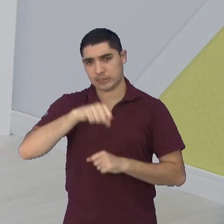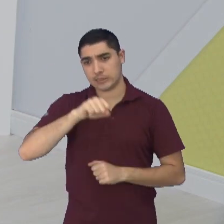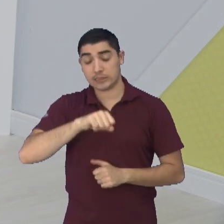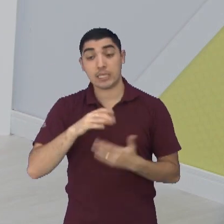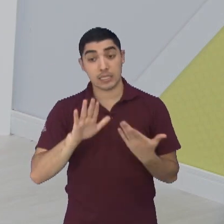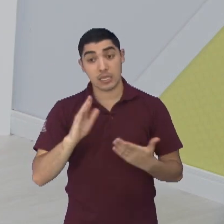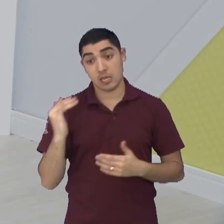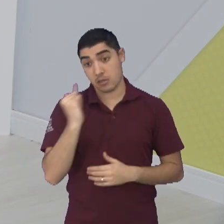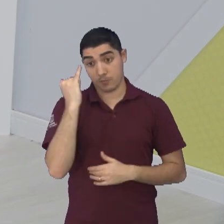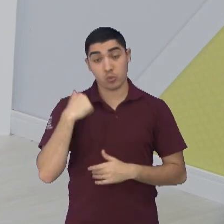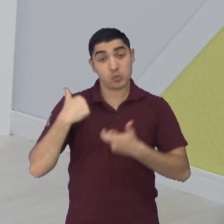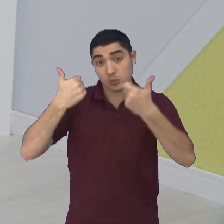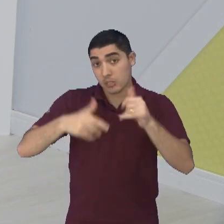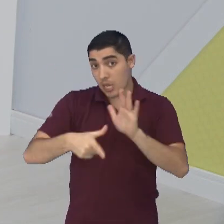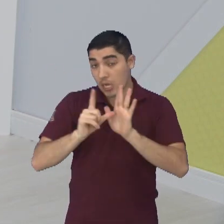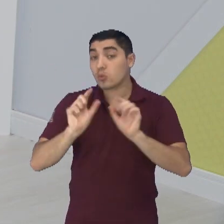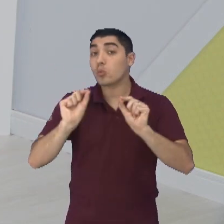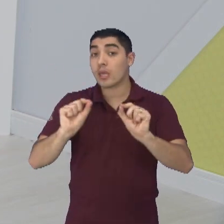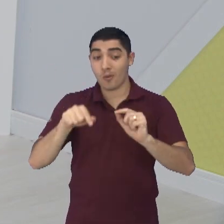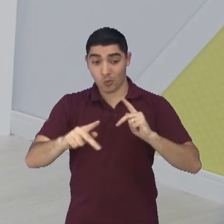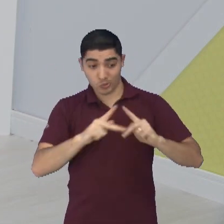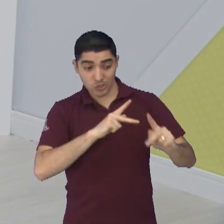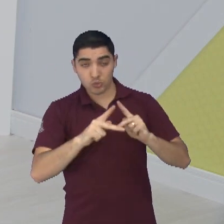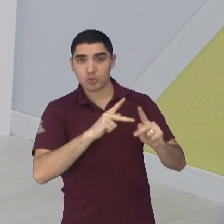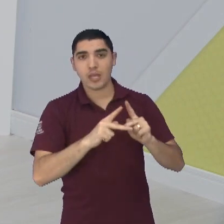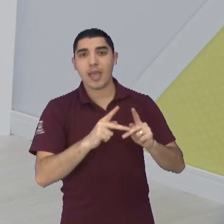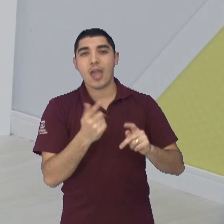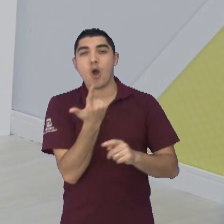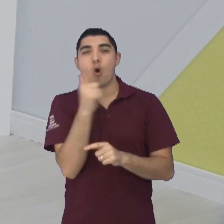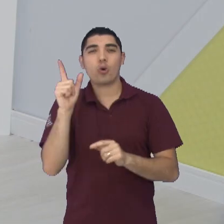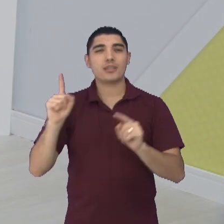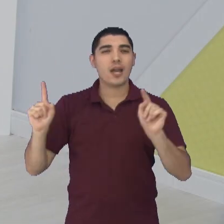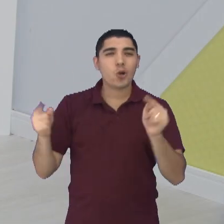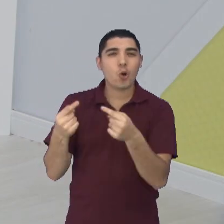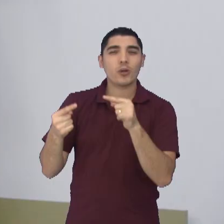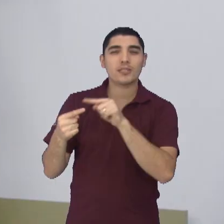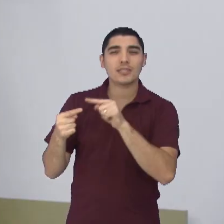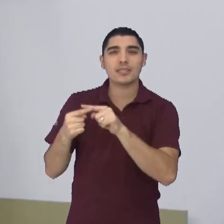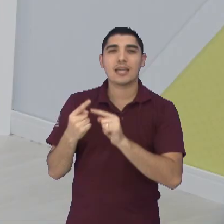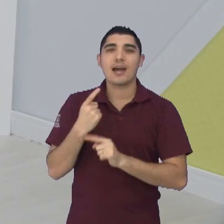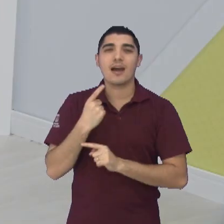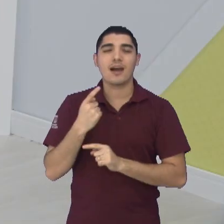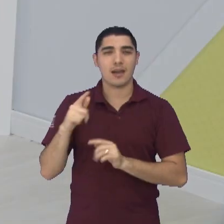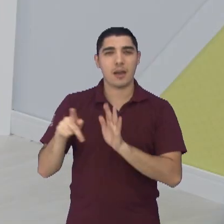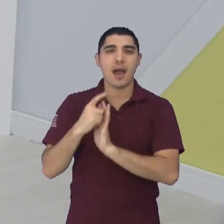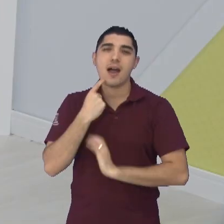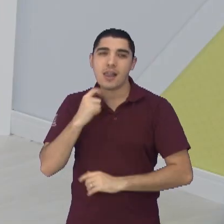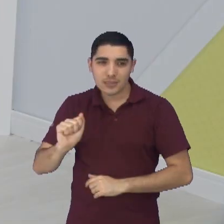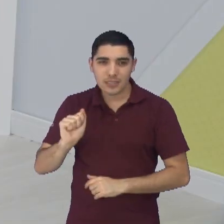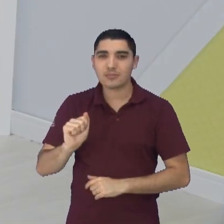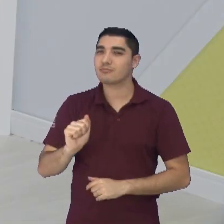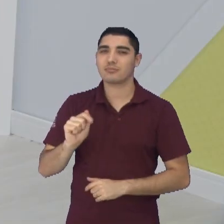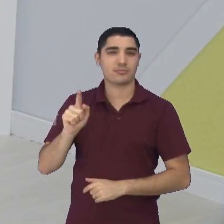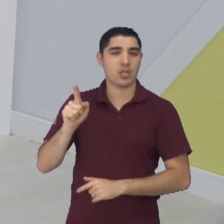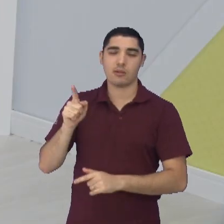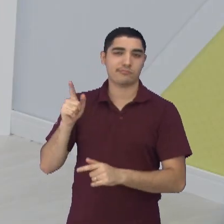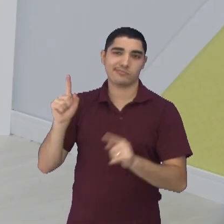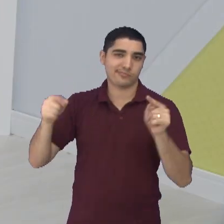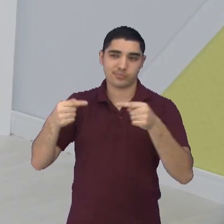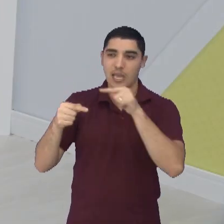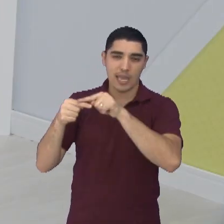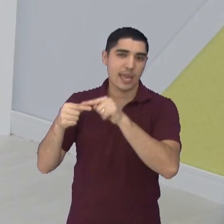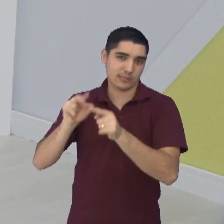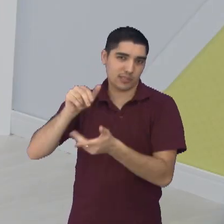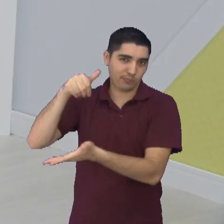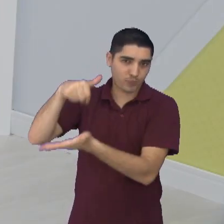eu disse, a última rodada o São José não joga, que seria aquele jogo contra o time do... Araçatuba, obrigado, Vôlei Futuro, né? Isso. O Araçatuba não